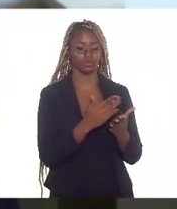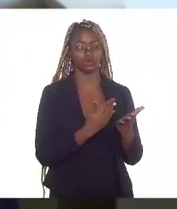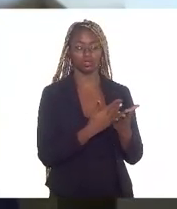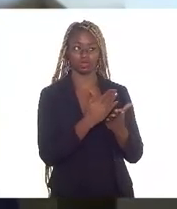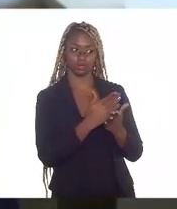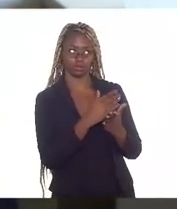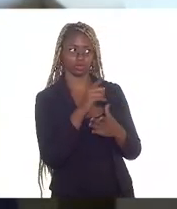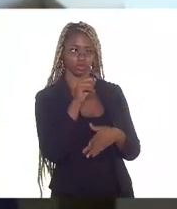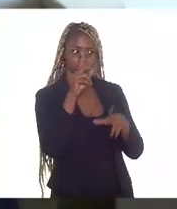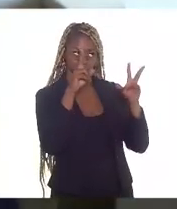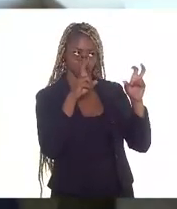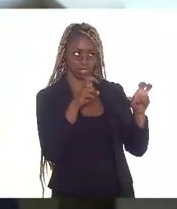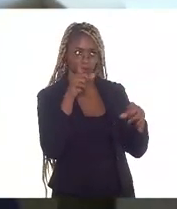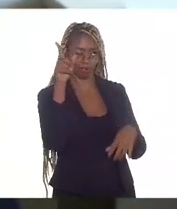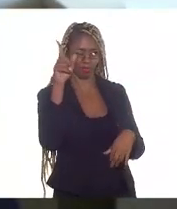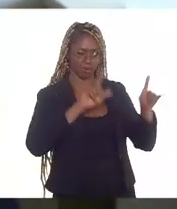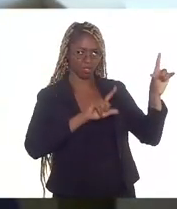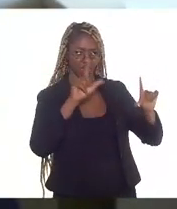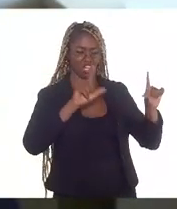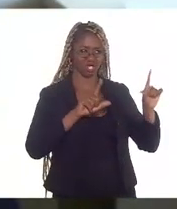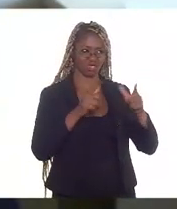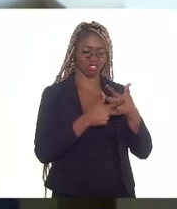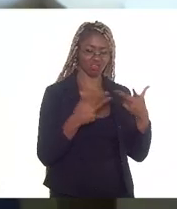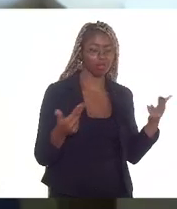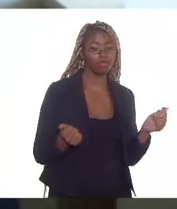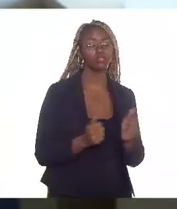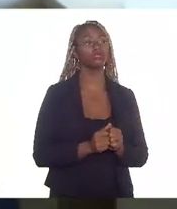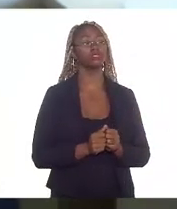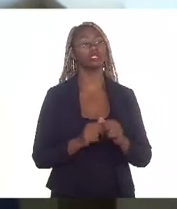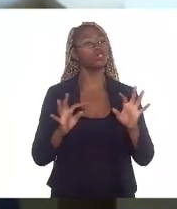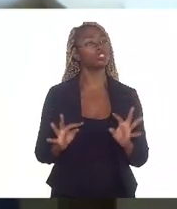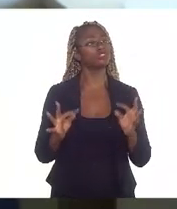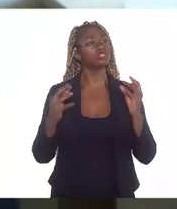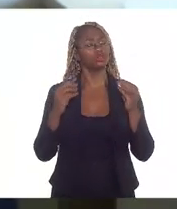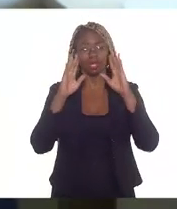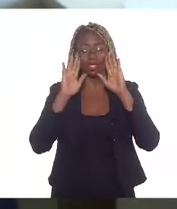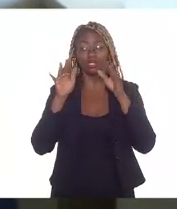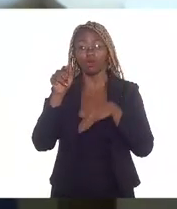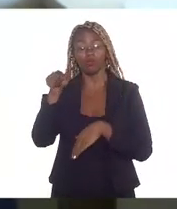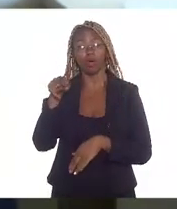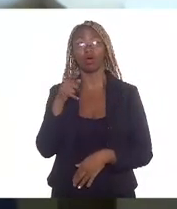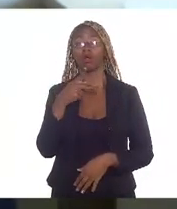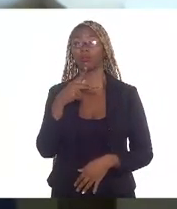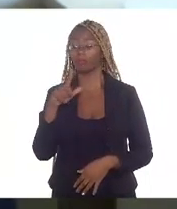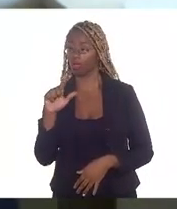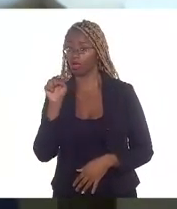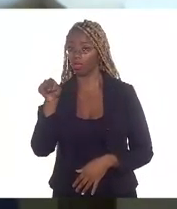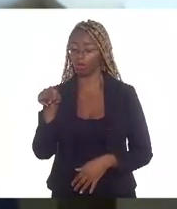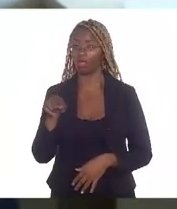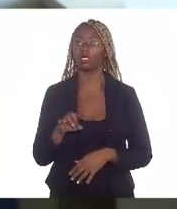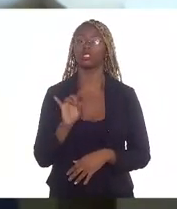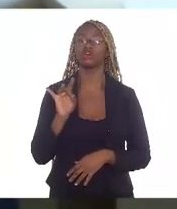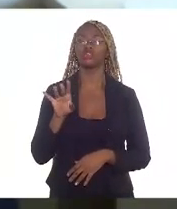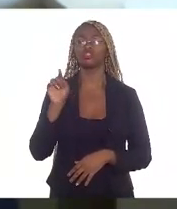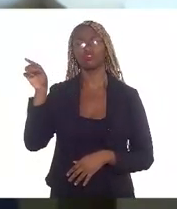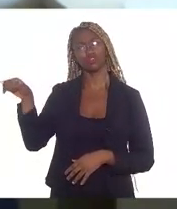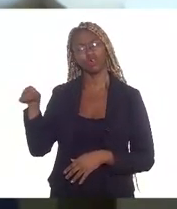mídia, que a mídia inteira deu foco a esse projeto ao